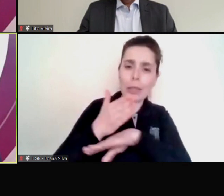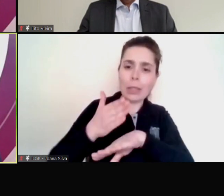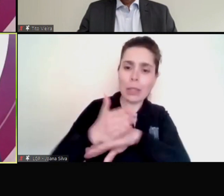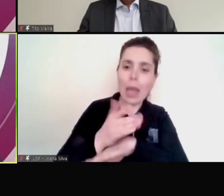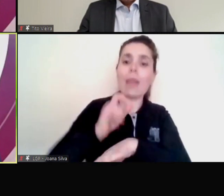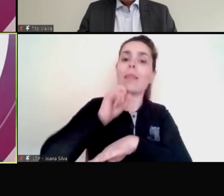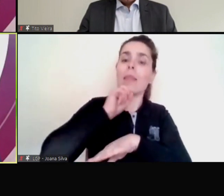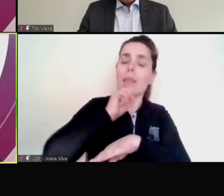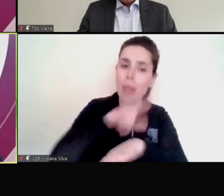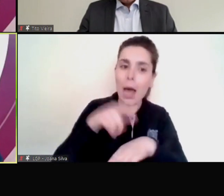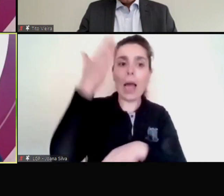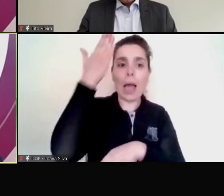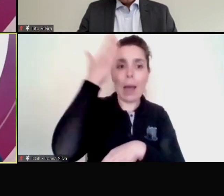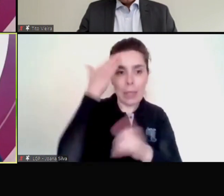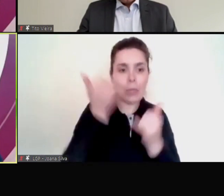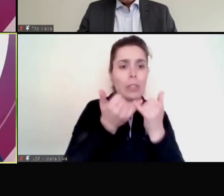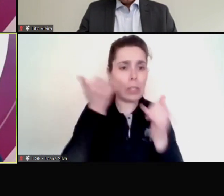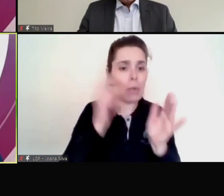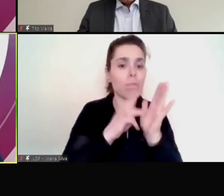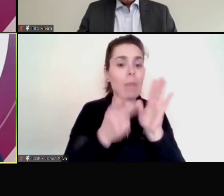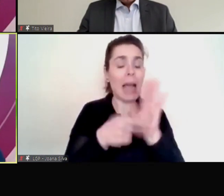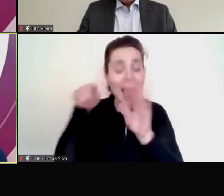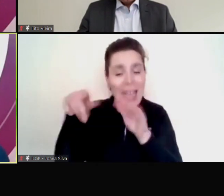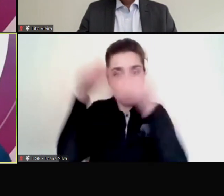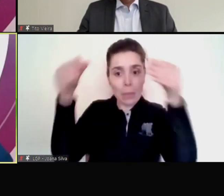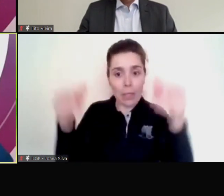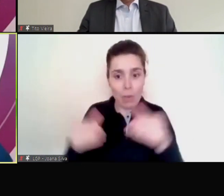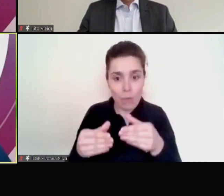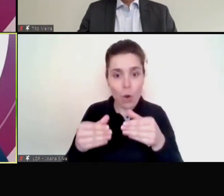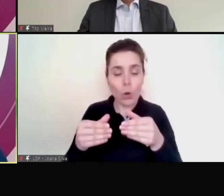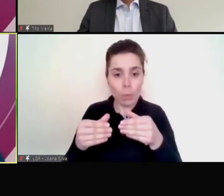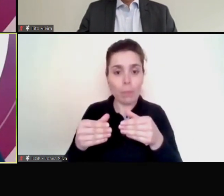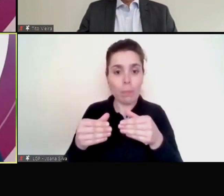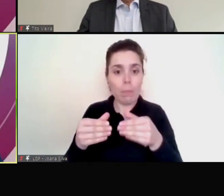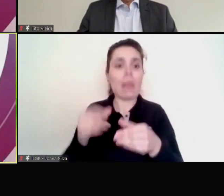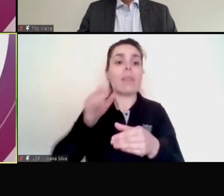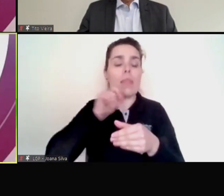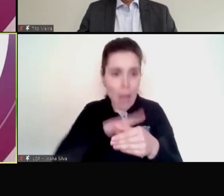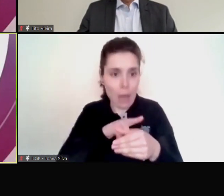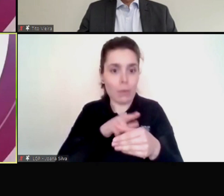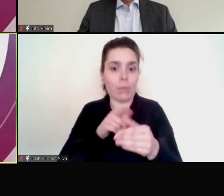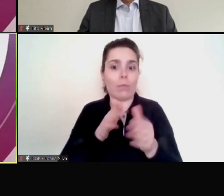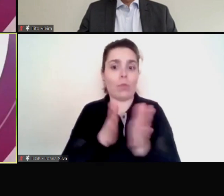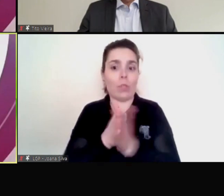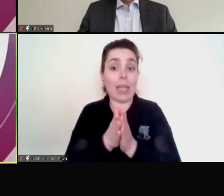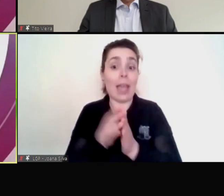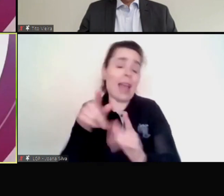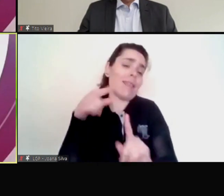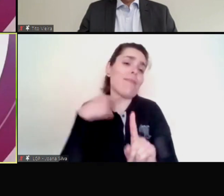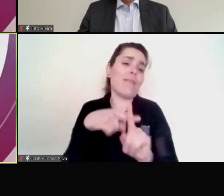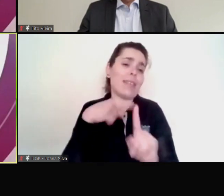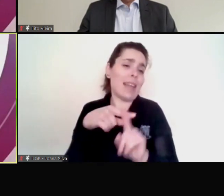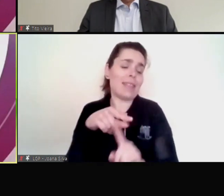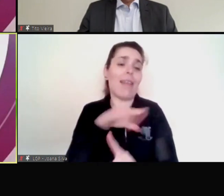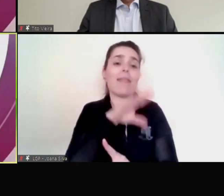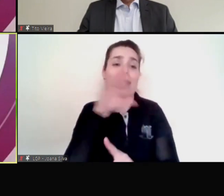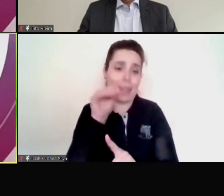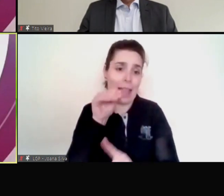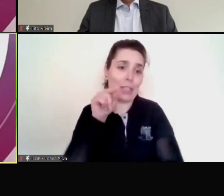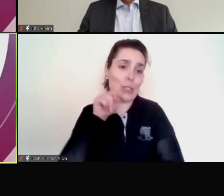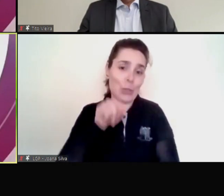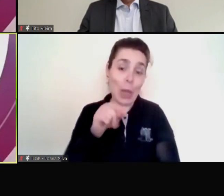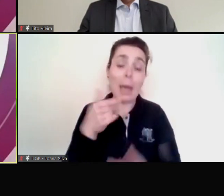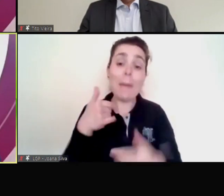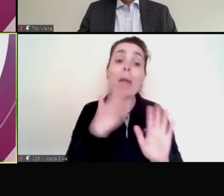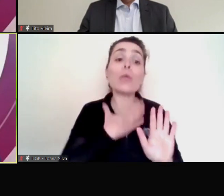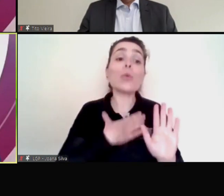capacitação digital através da plataforma MOOC. E isto são as grandes vantagens desta formação. Mas eu